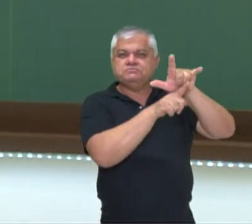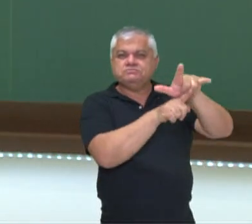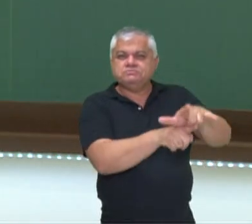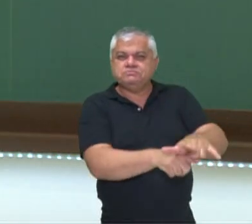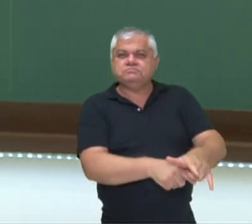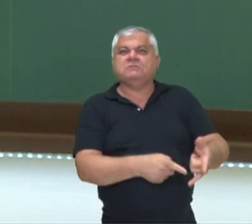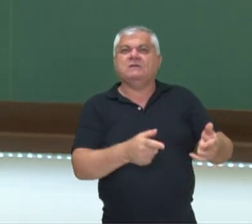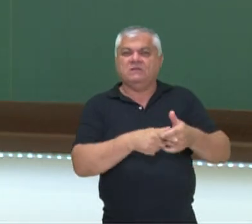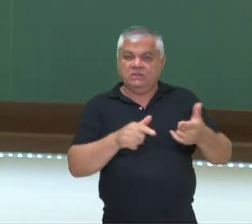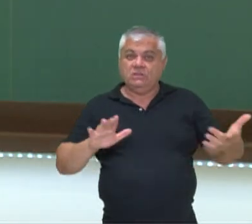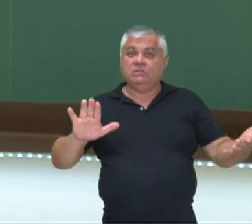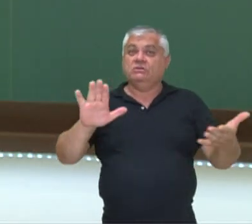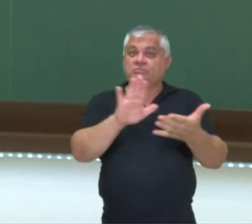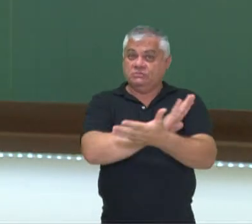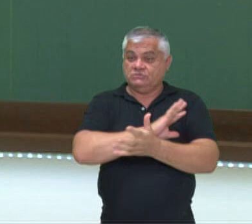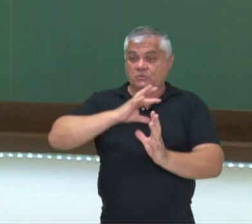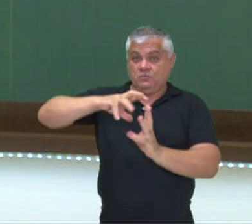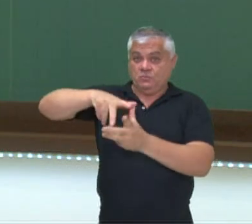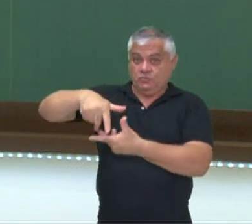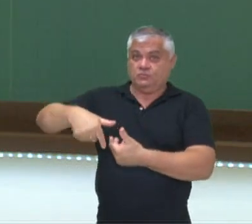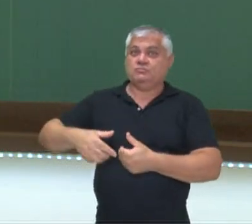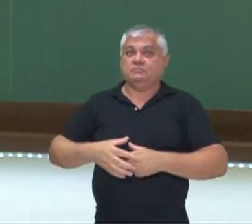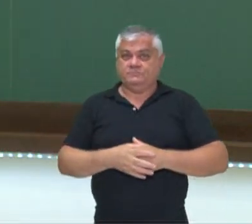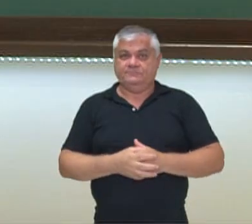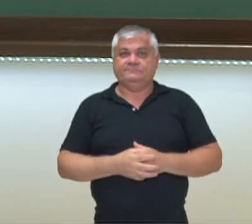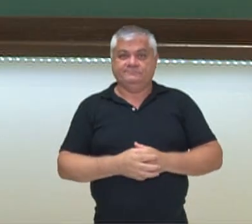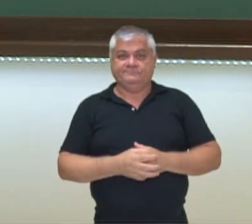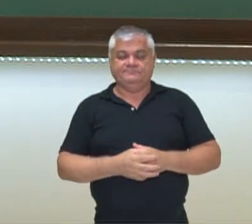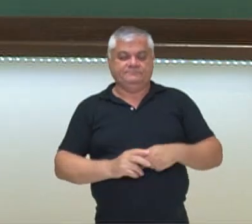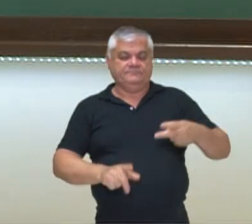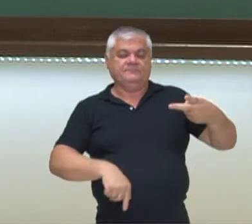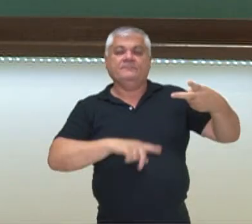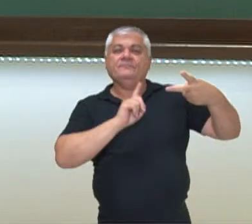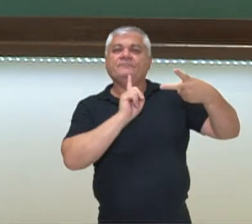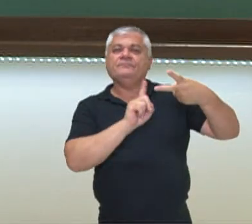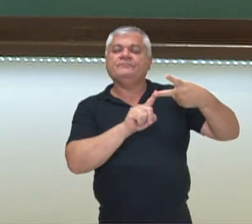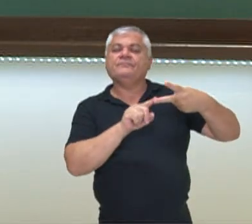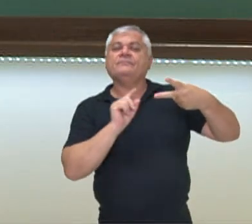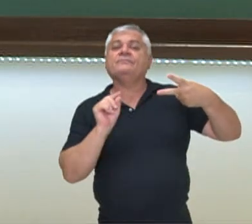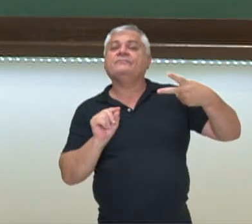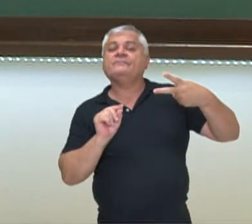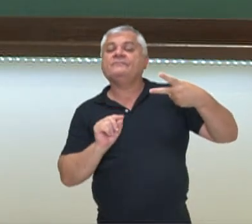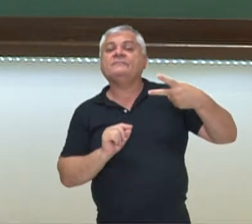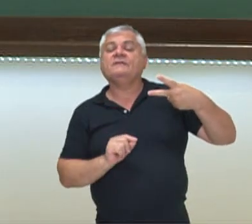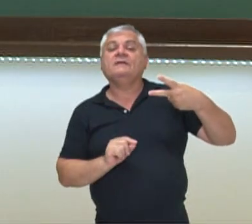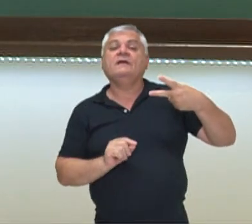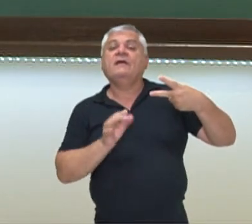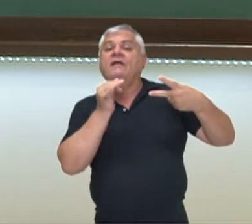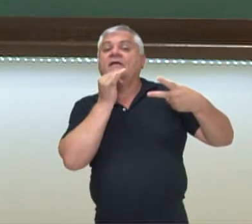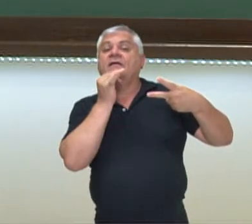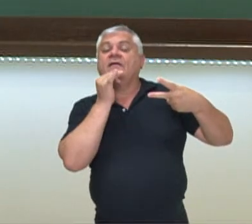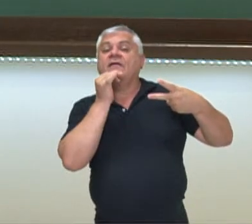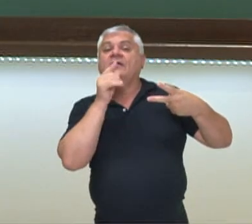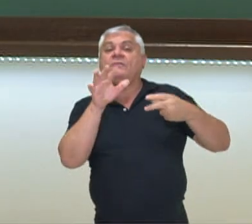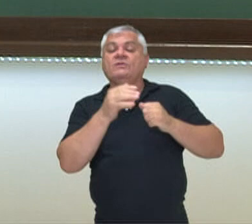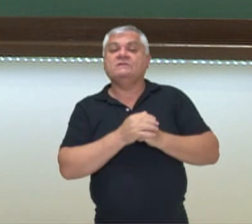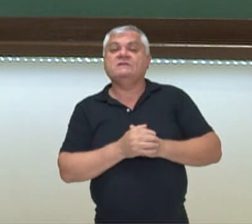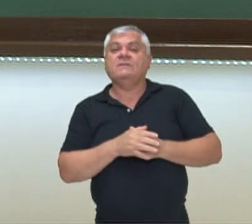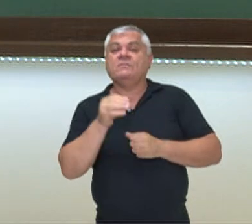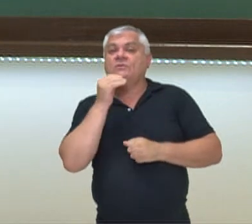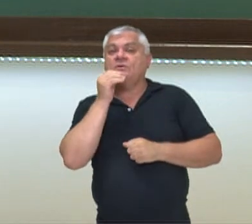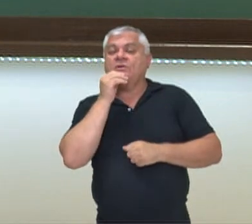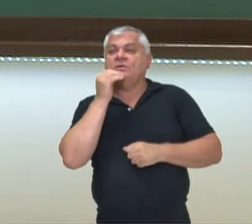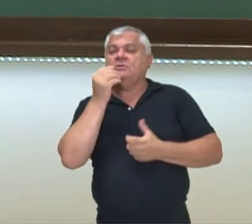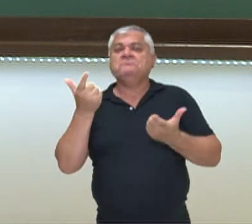na destruição em massa. Outra característica, também deverasmente interessante, é a corrida espacial.